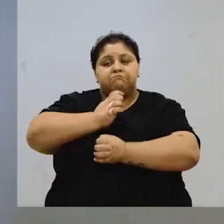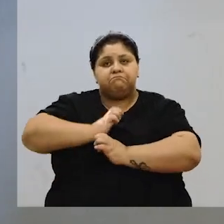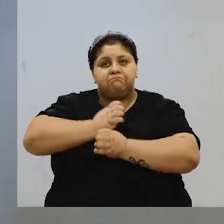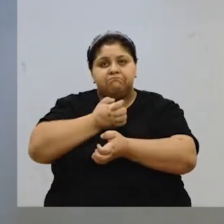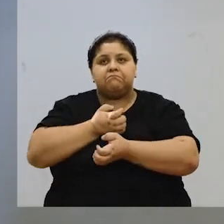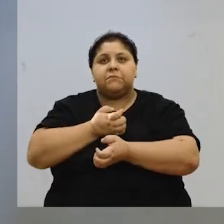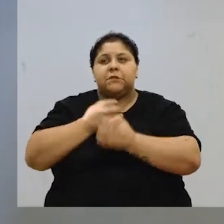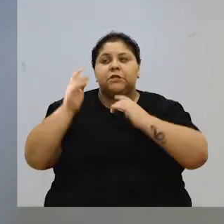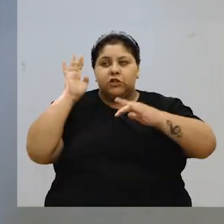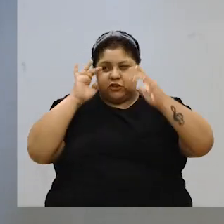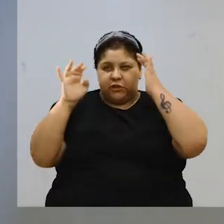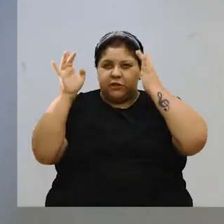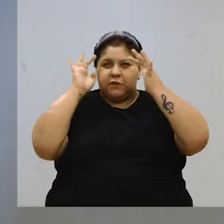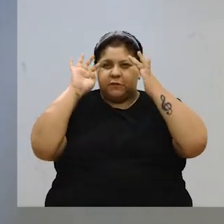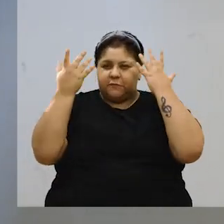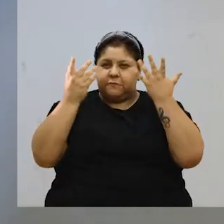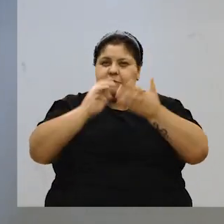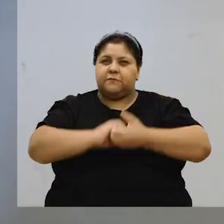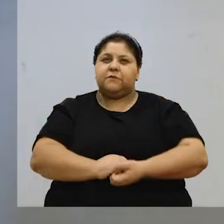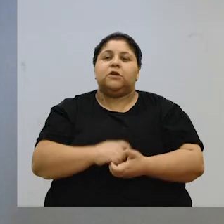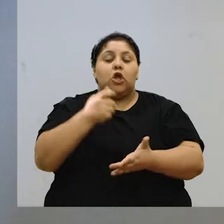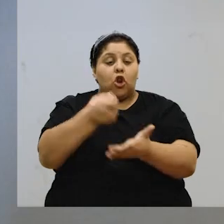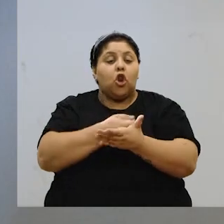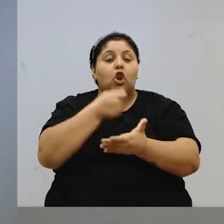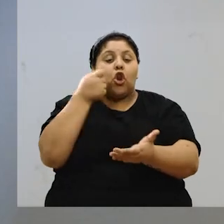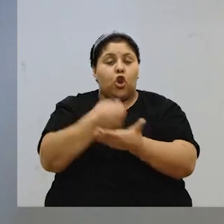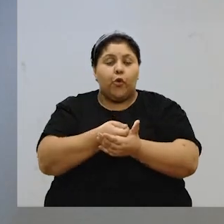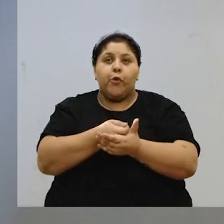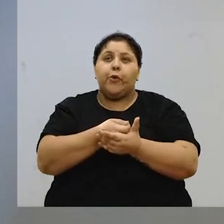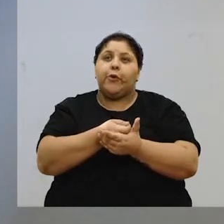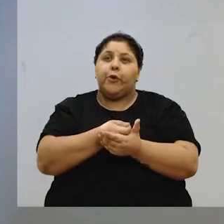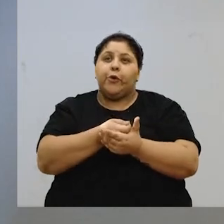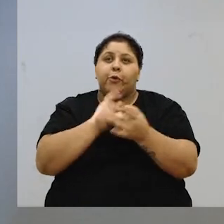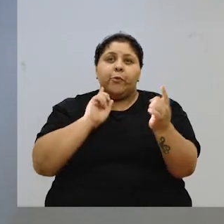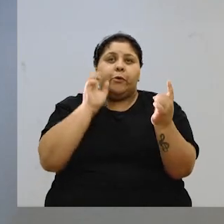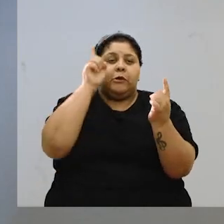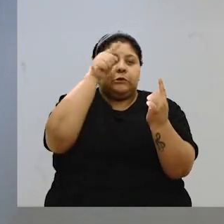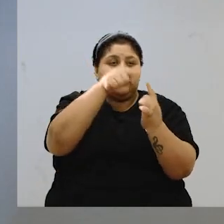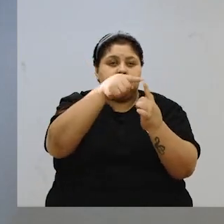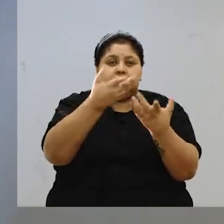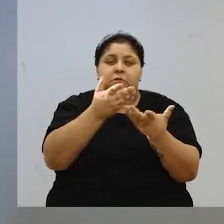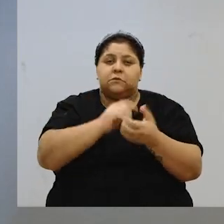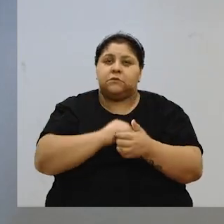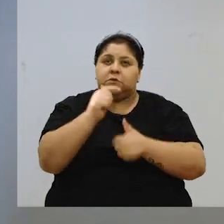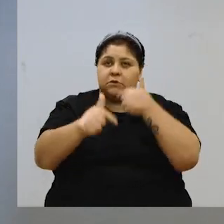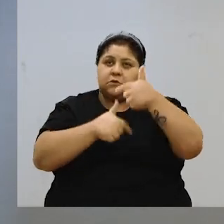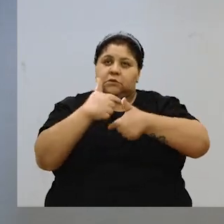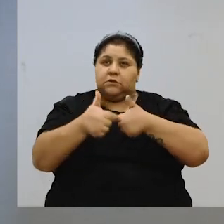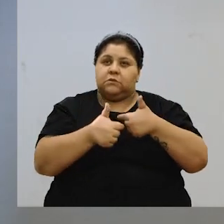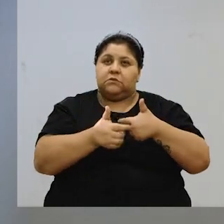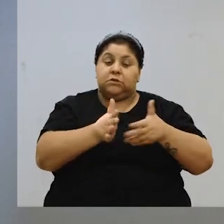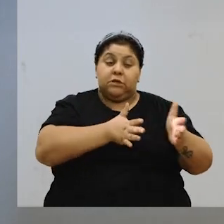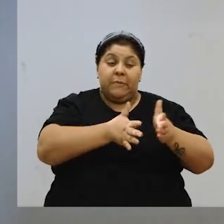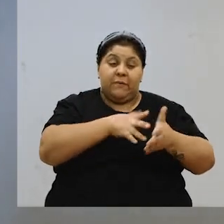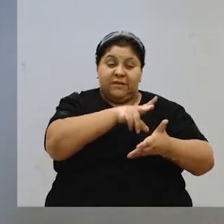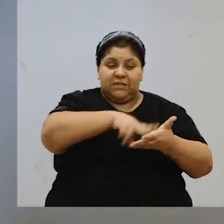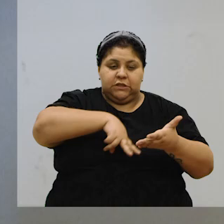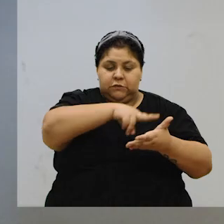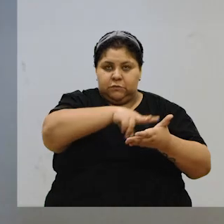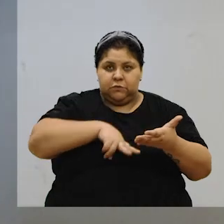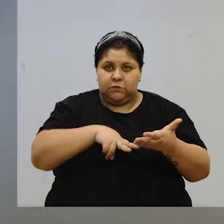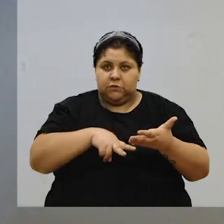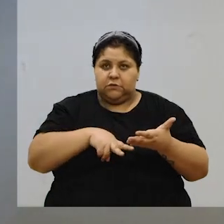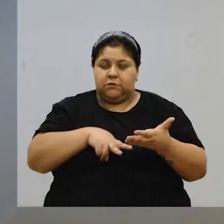e empreendedores e sonhadores também, né, de lutar então pelos nossos objetivos, né, trabalhar o acesso